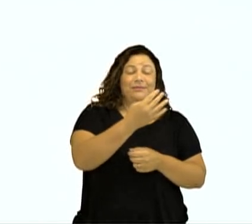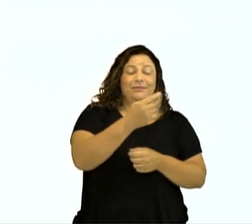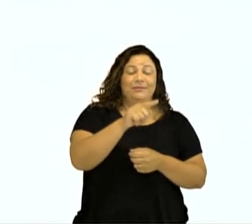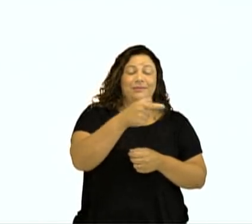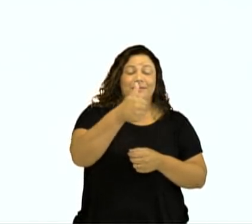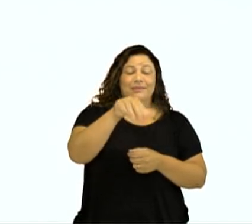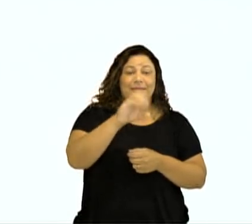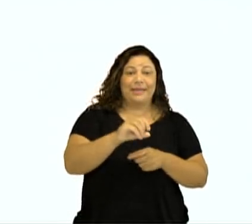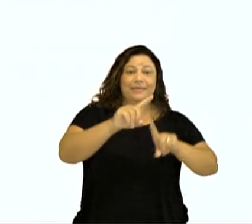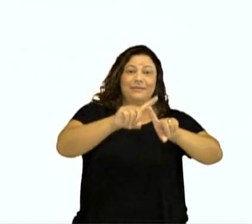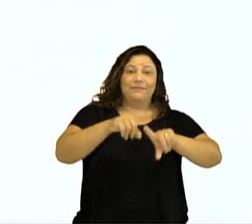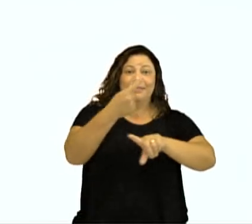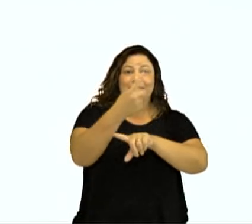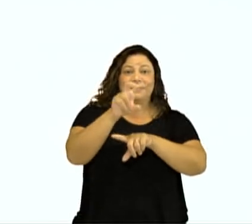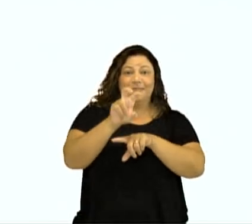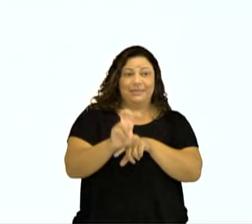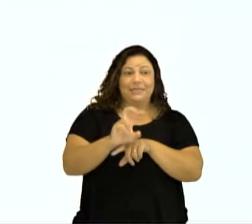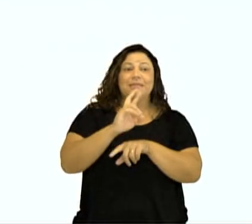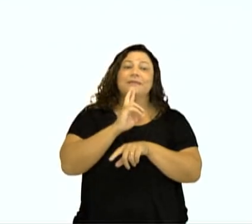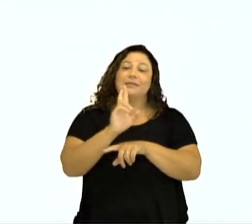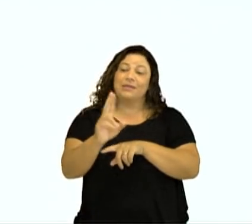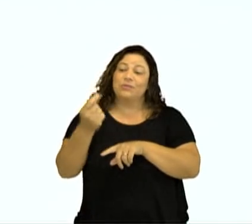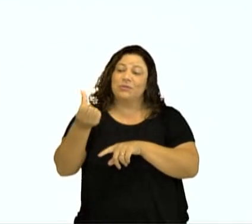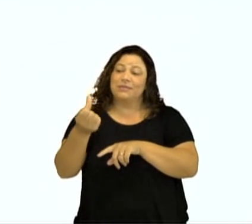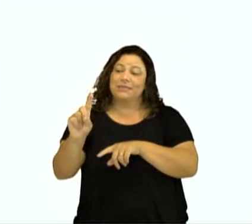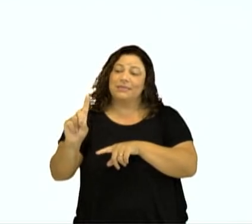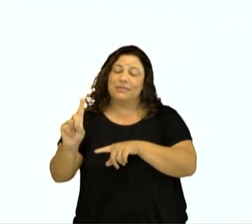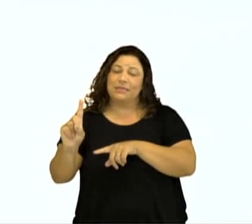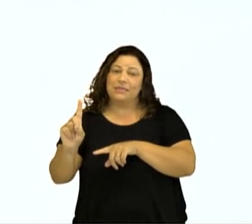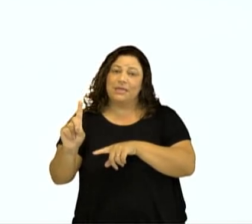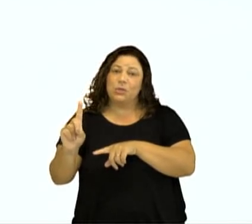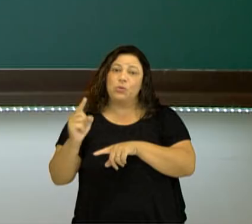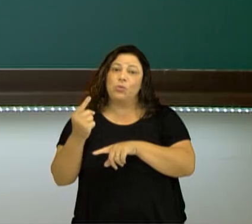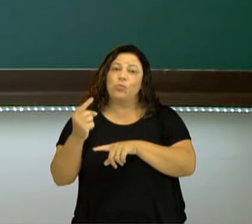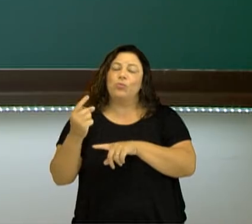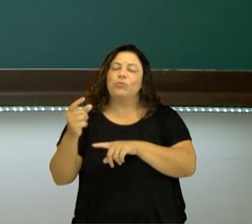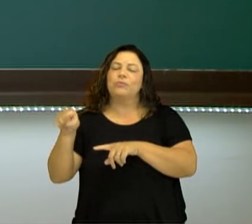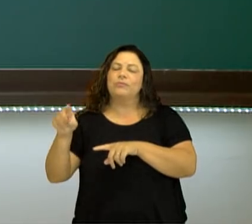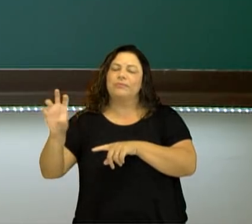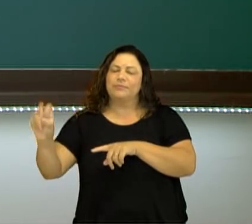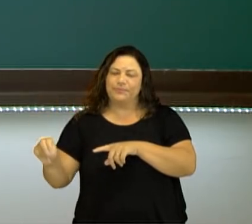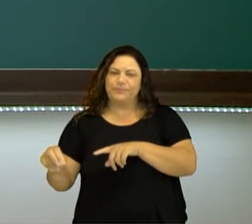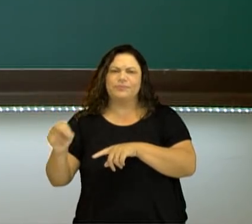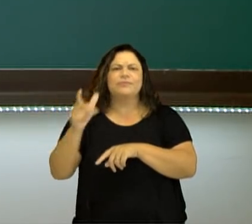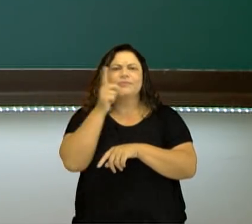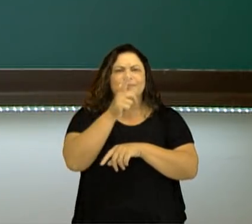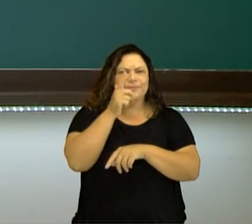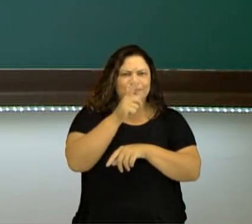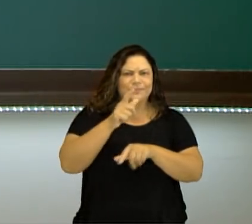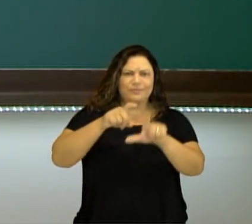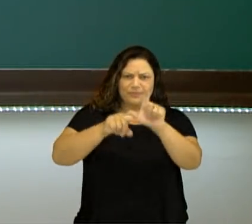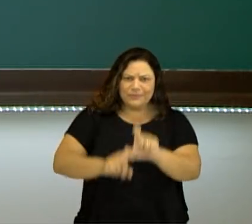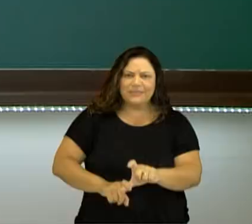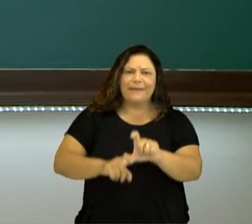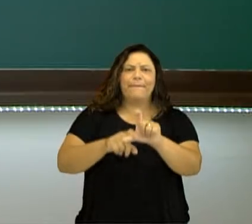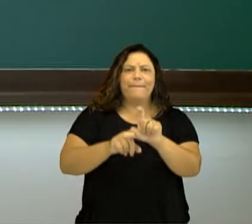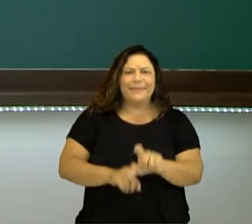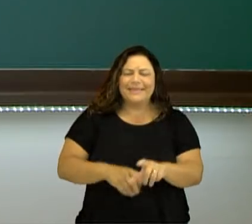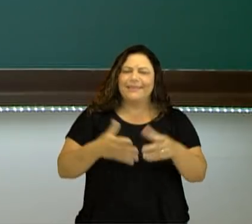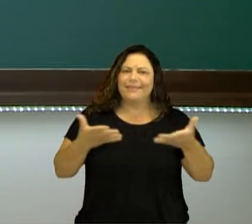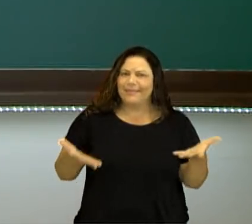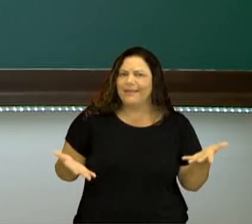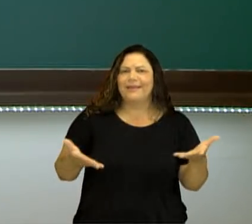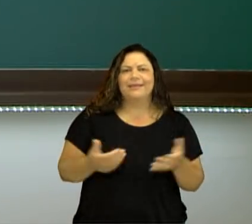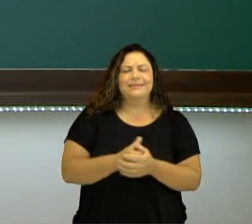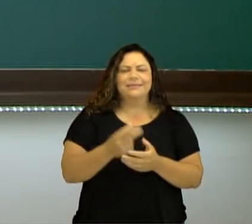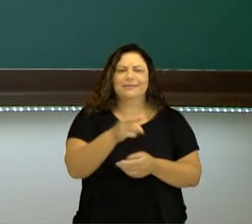litros, 61,50. Fechou? Conseguiu formar aí o conceito da dependência? Enxergar a dependência entre